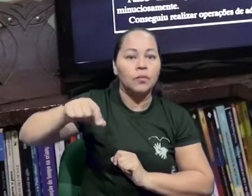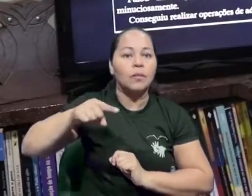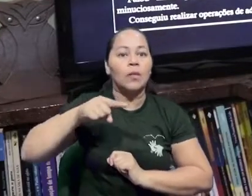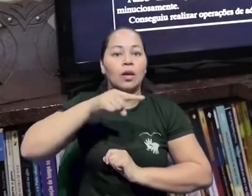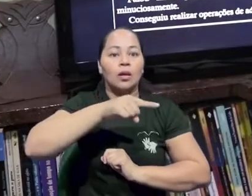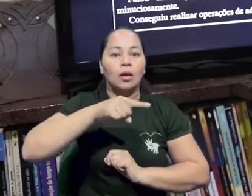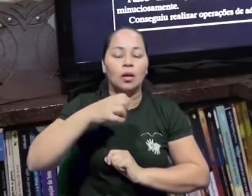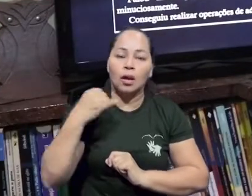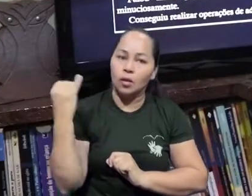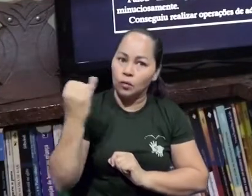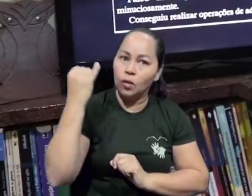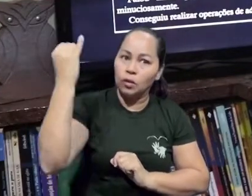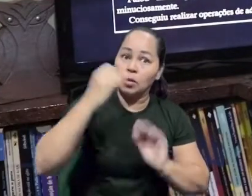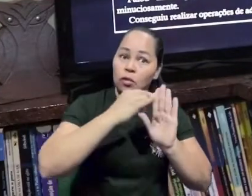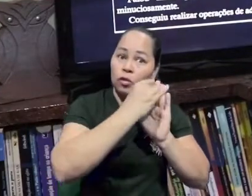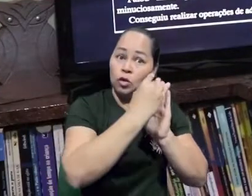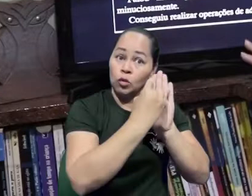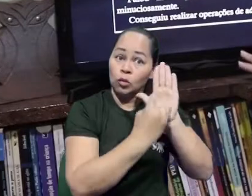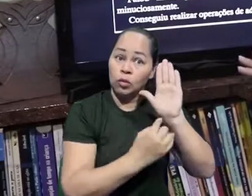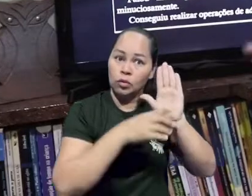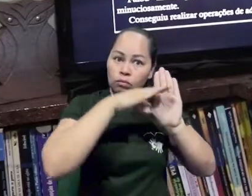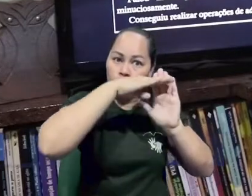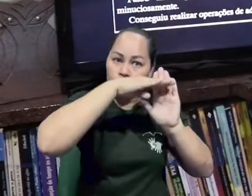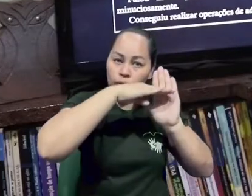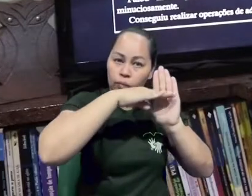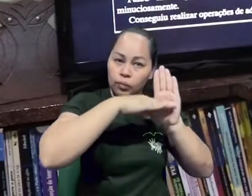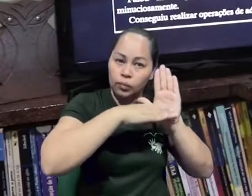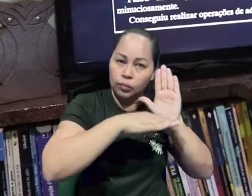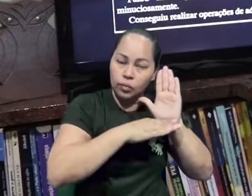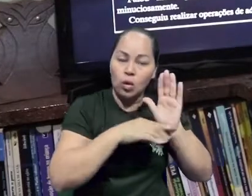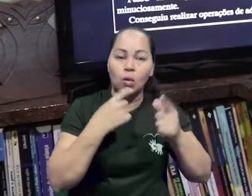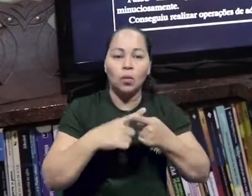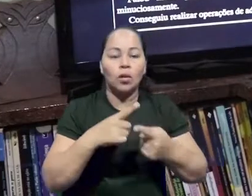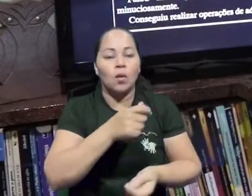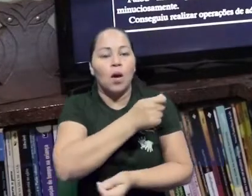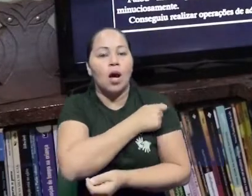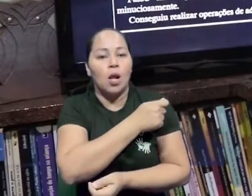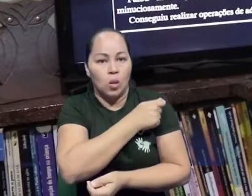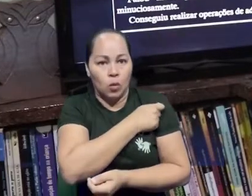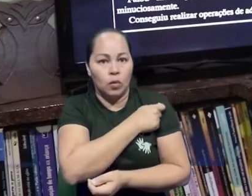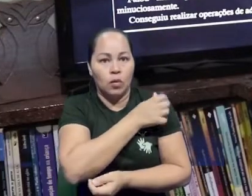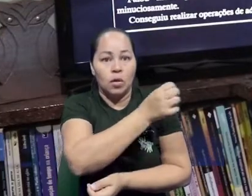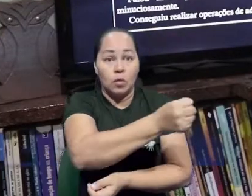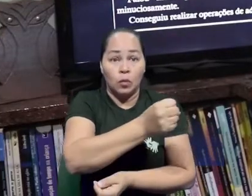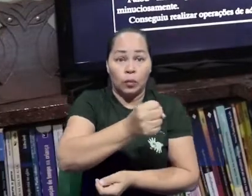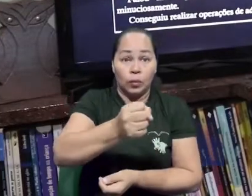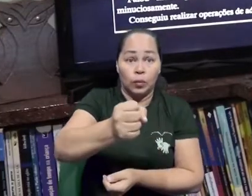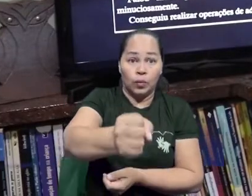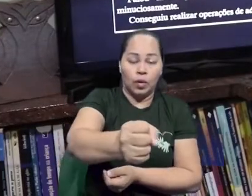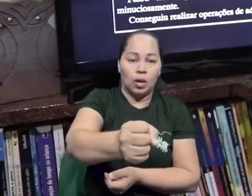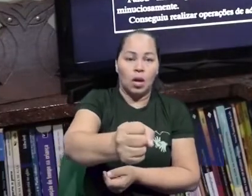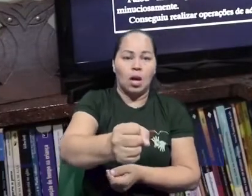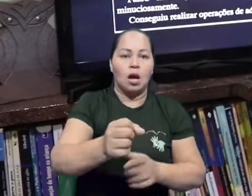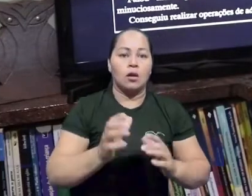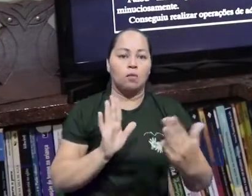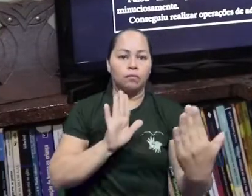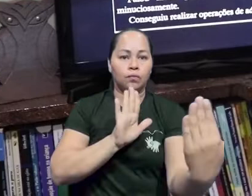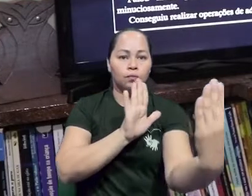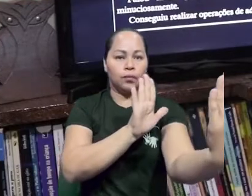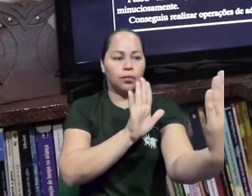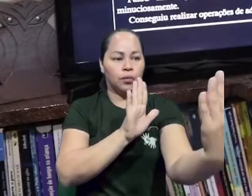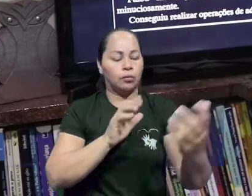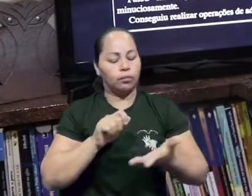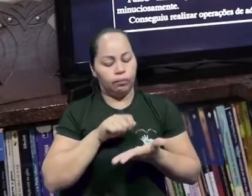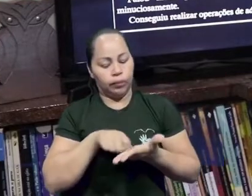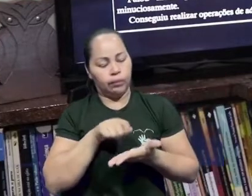Essa daqui é uma das partes mais importantes desse documento. É como o aluno chega para você. Tudo bem que alguns alunos vão demorar mais tempo